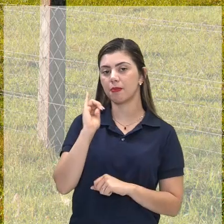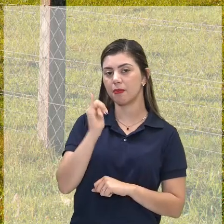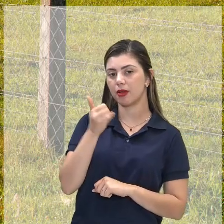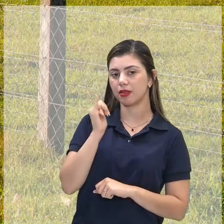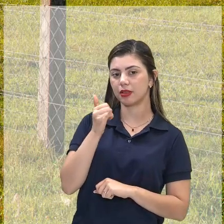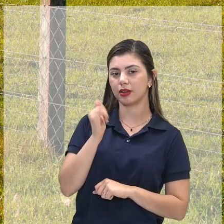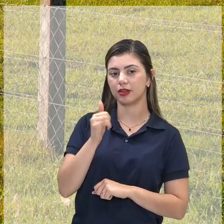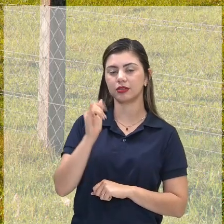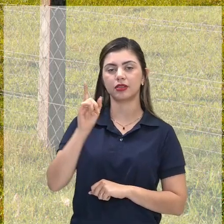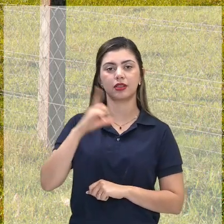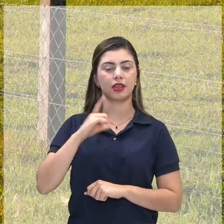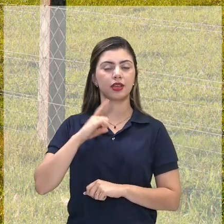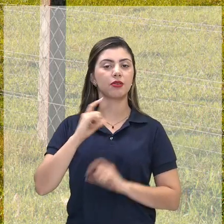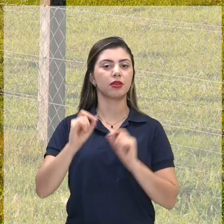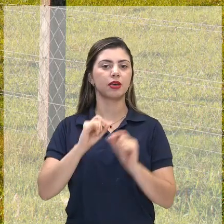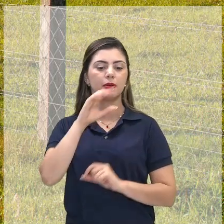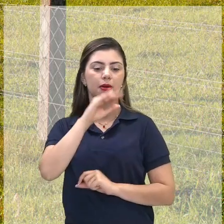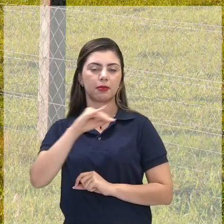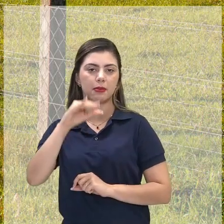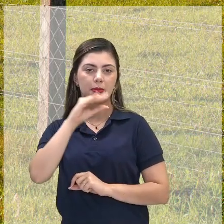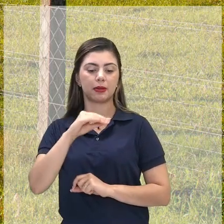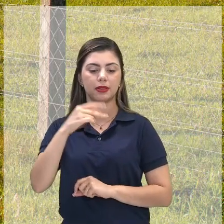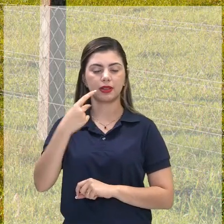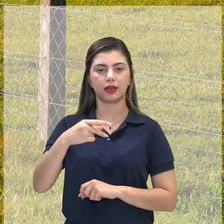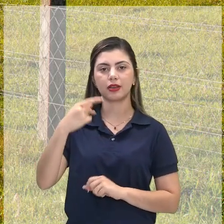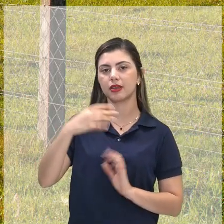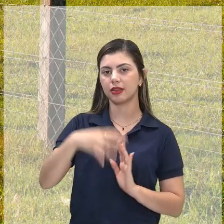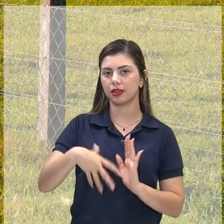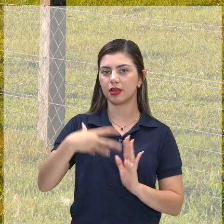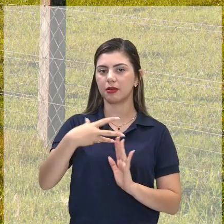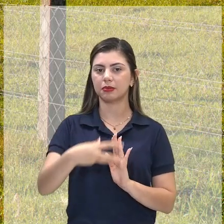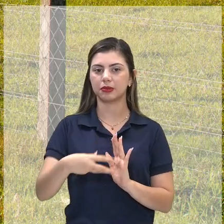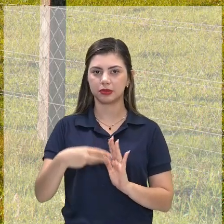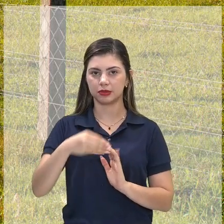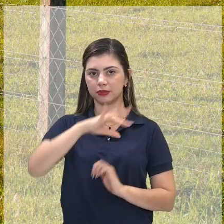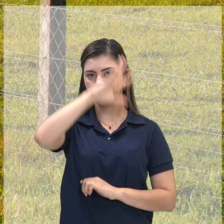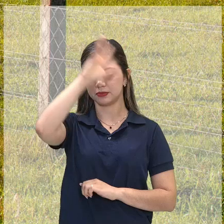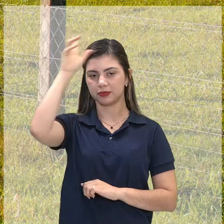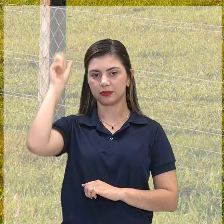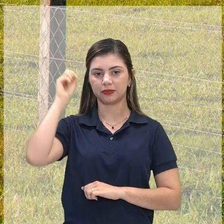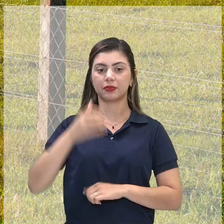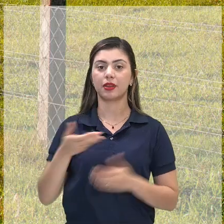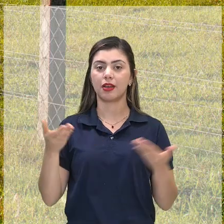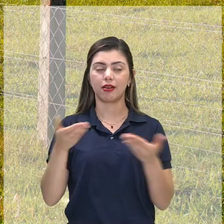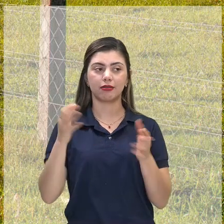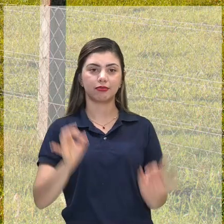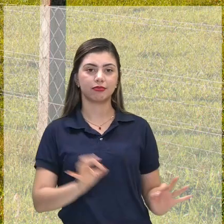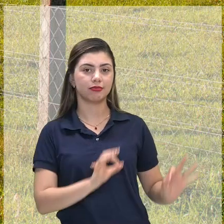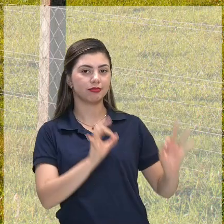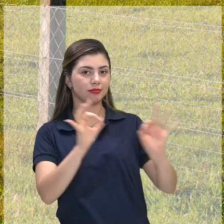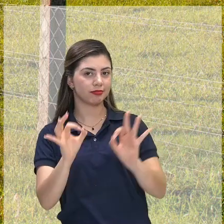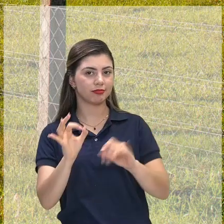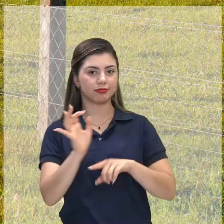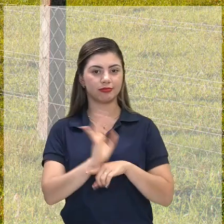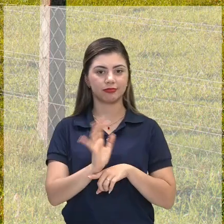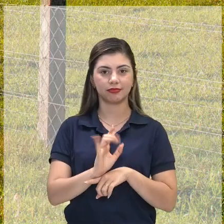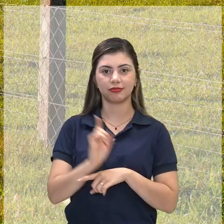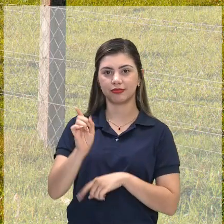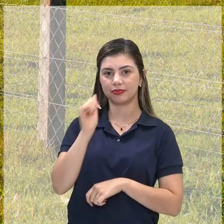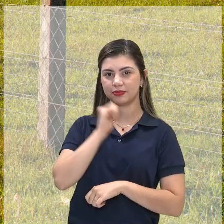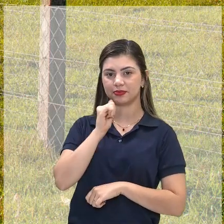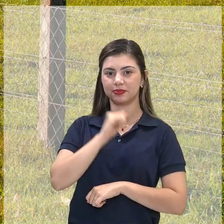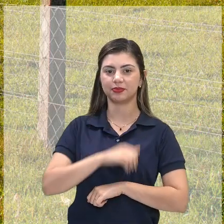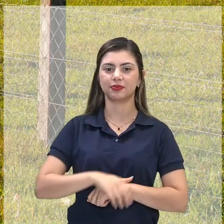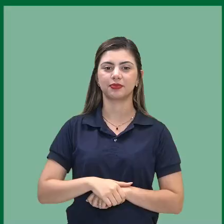voz amazonense da nossa autora Astrid Cabral. Então, assistam aí ao vídeo da Dona Dadá.